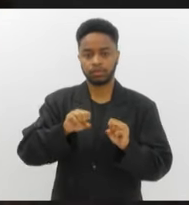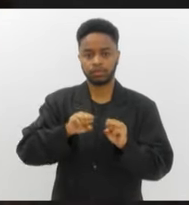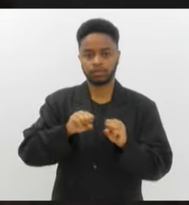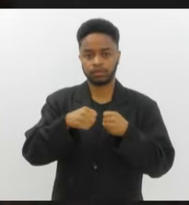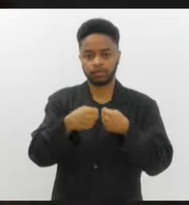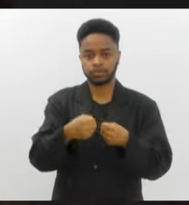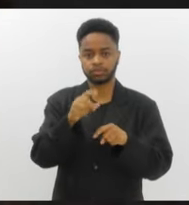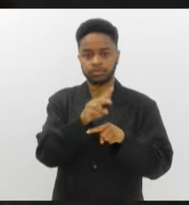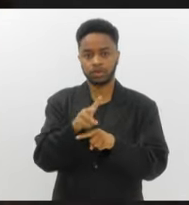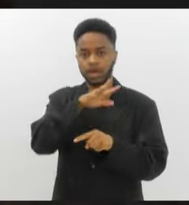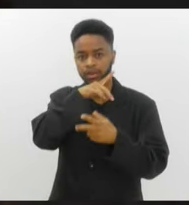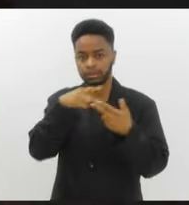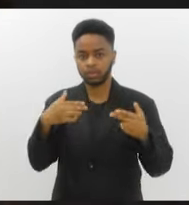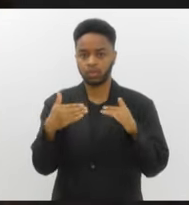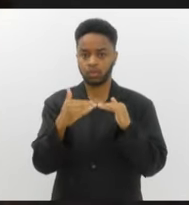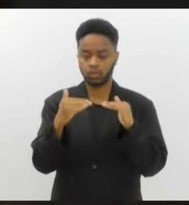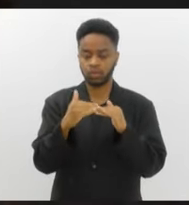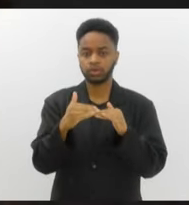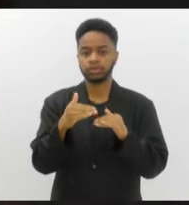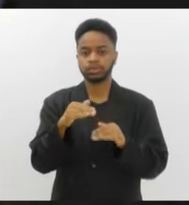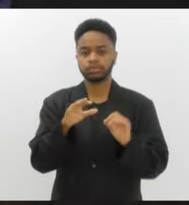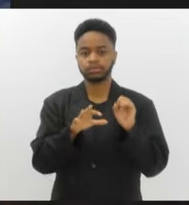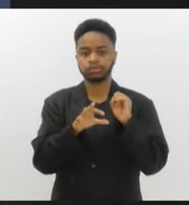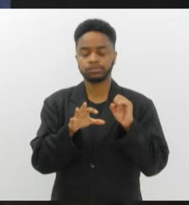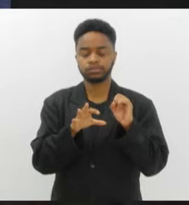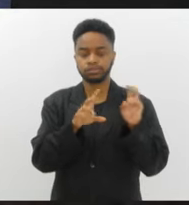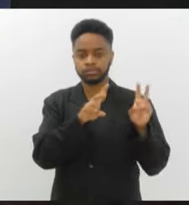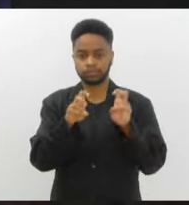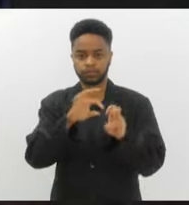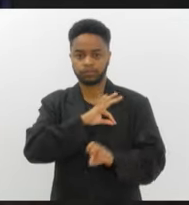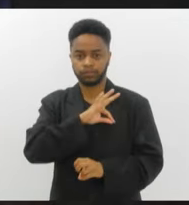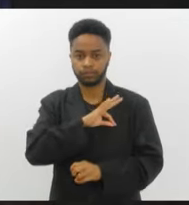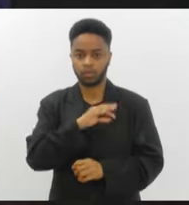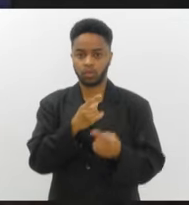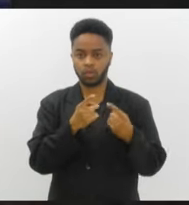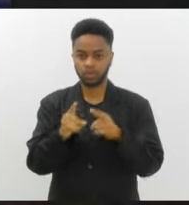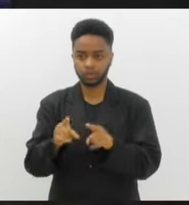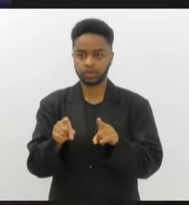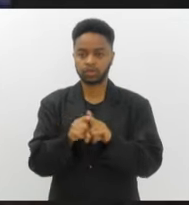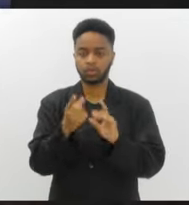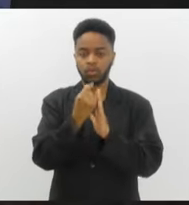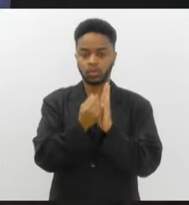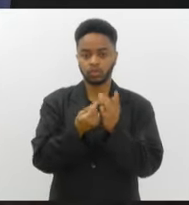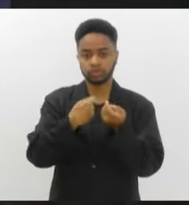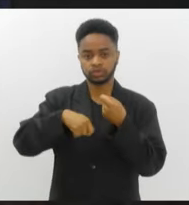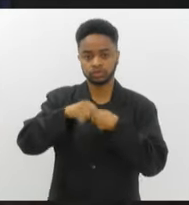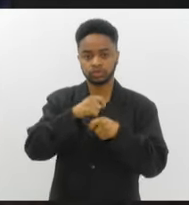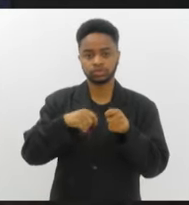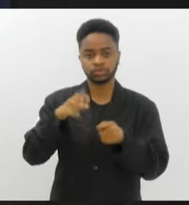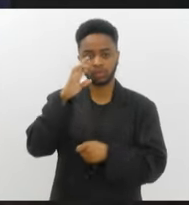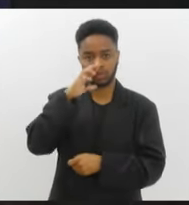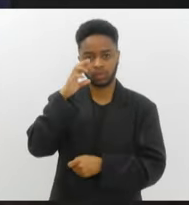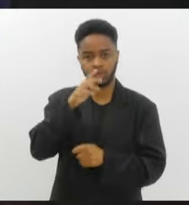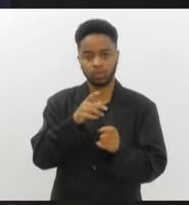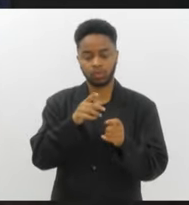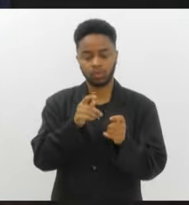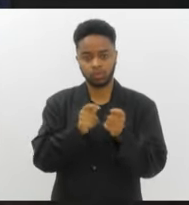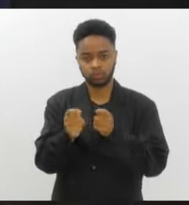favorável, Segurança Pública e Assuntos de Polícia, contrário, Orçamento, Finanças, Fiscalização Financeira e Controle,